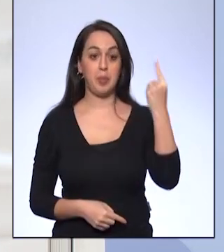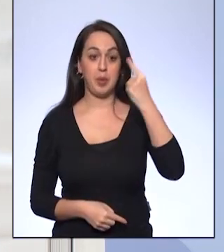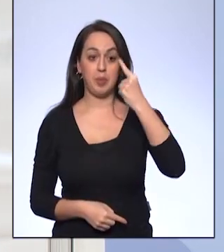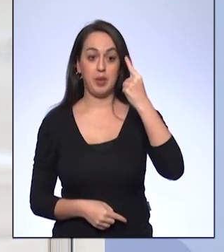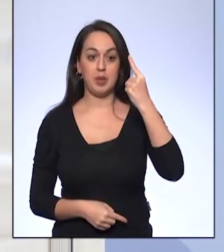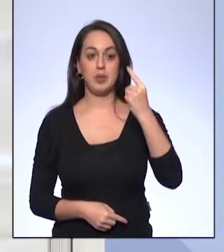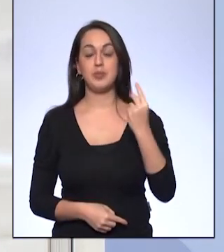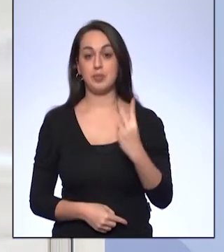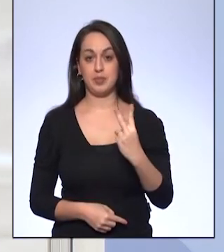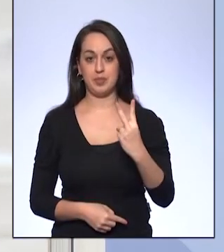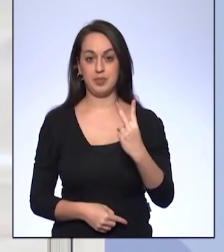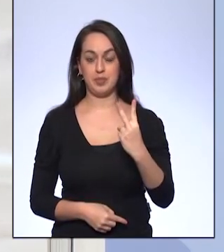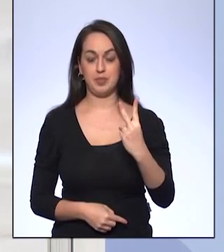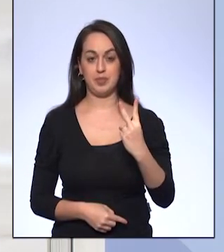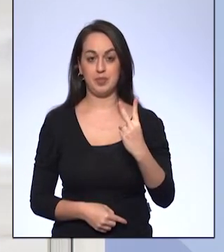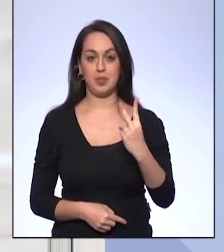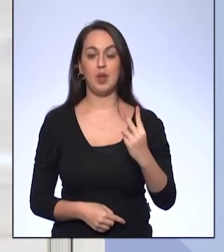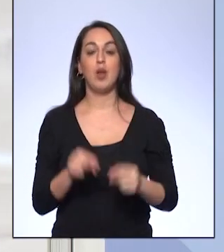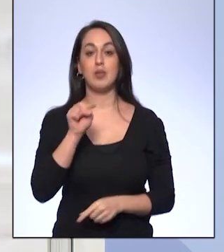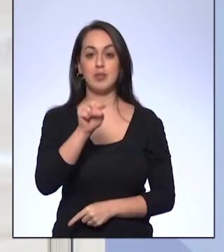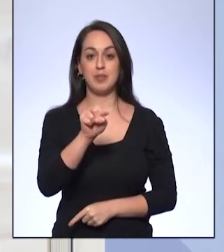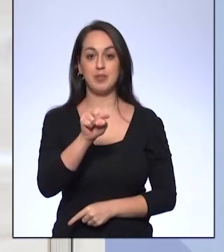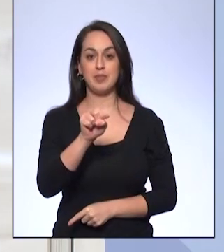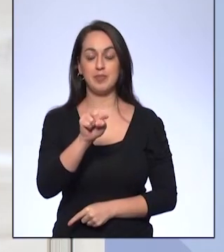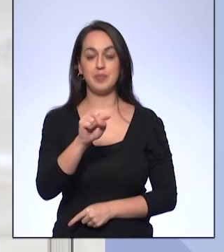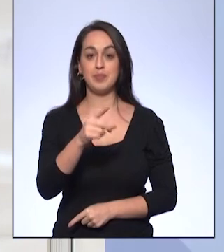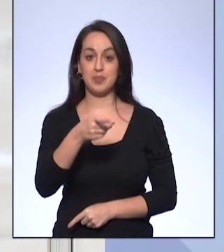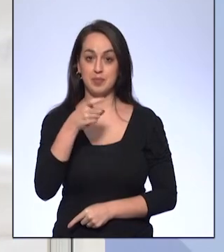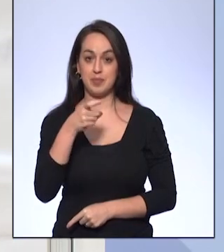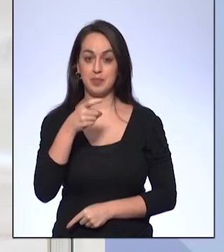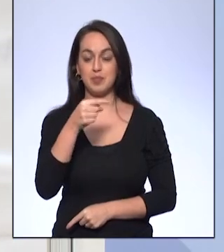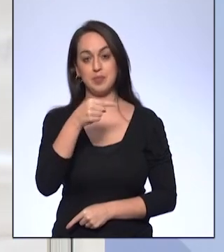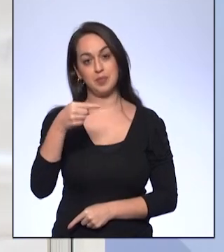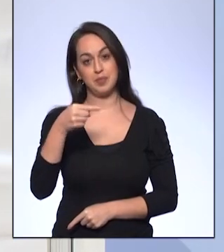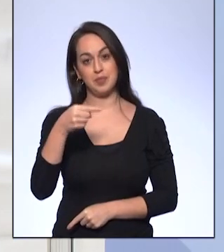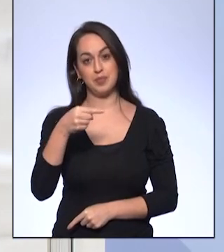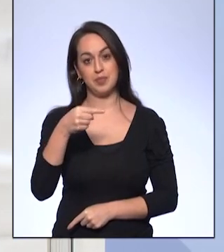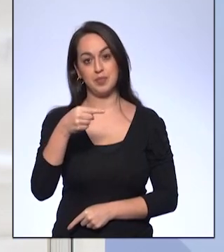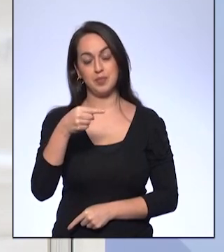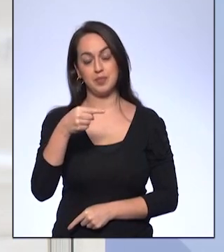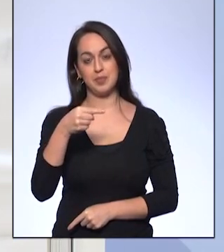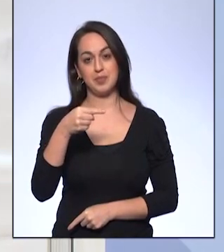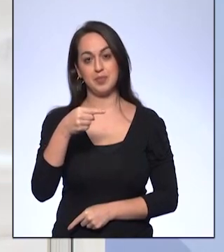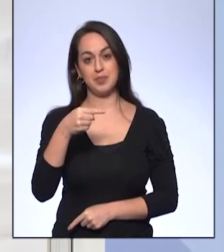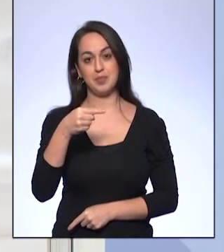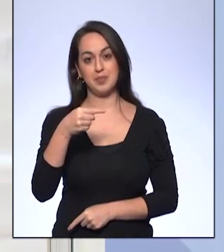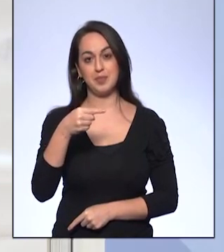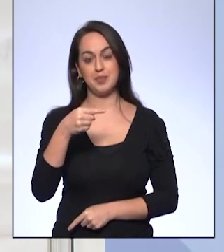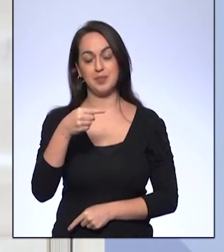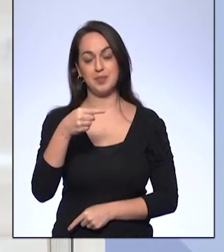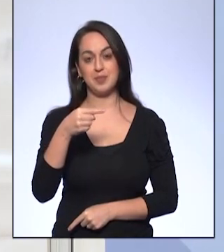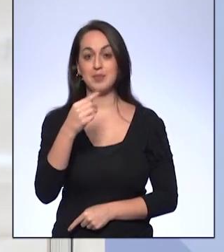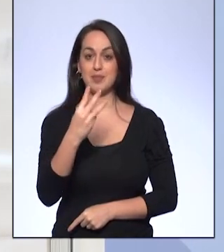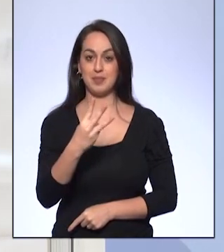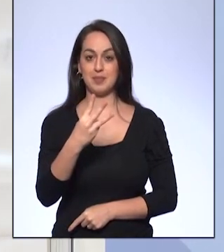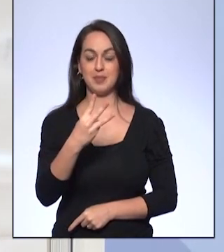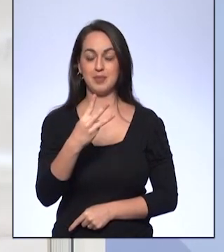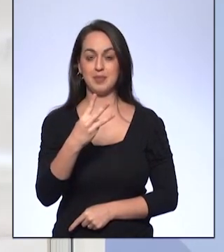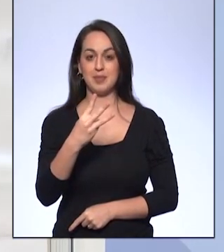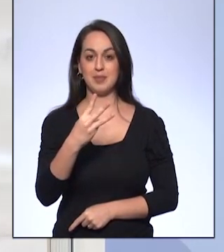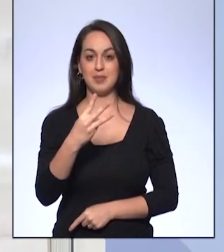raiz, 2. Vezes. X menos. Segunda raiz,